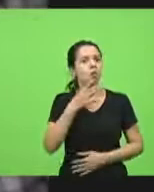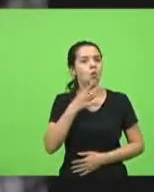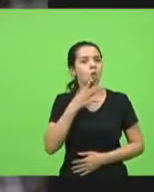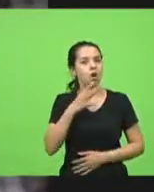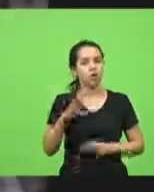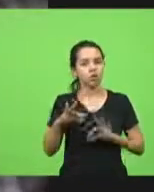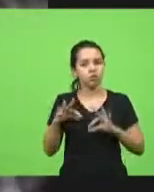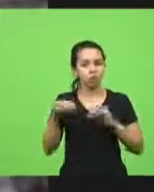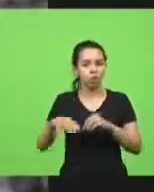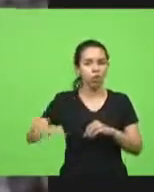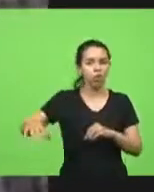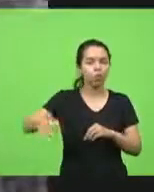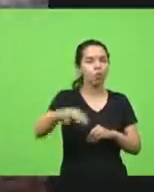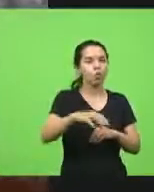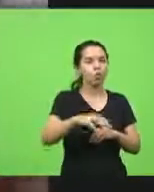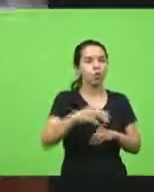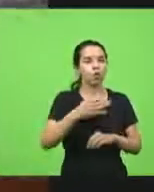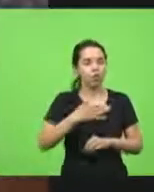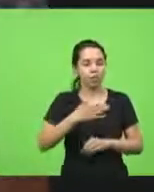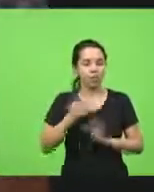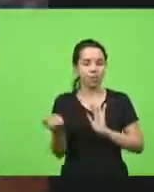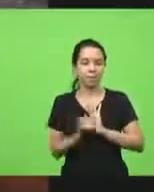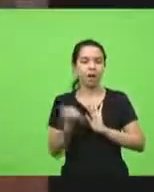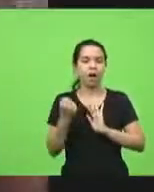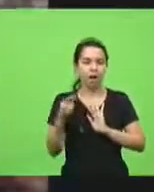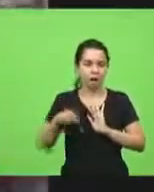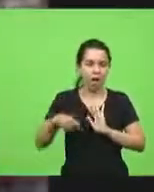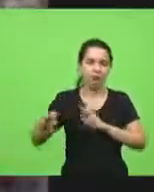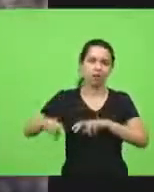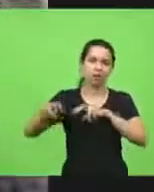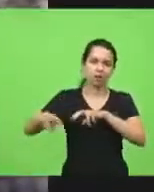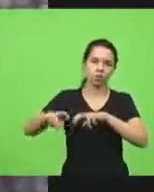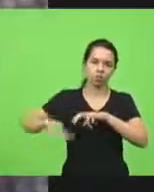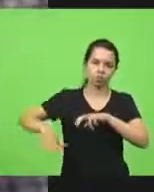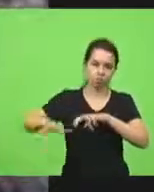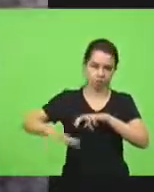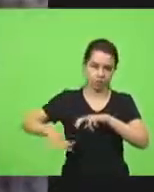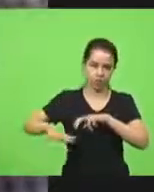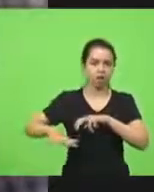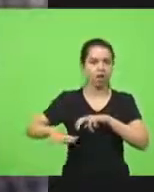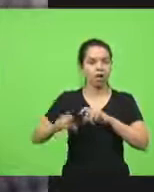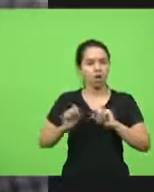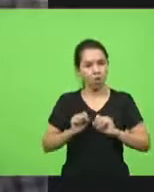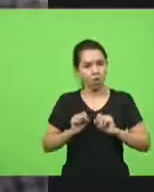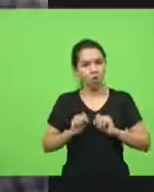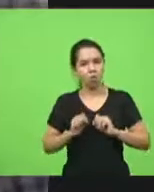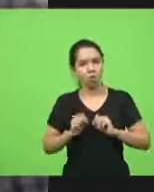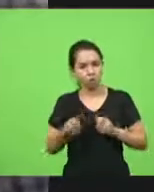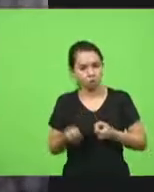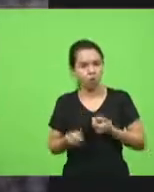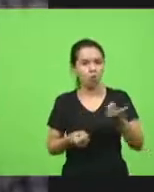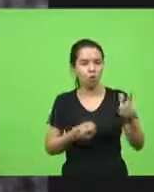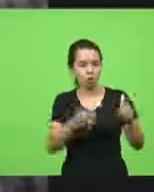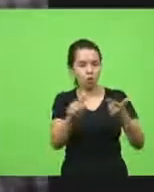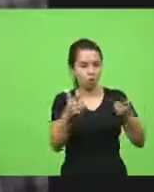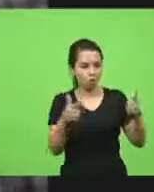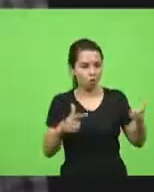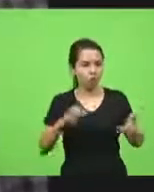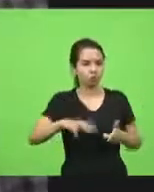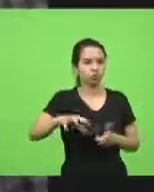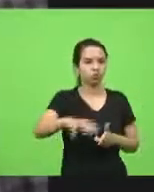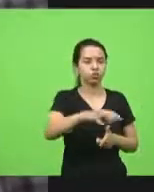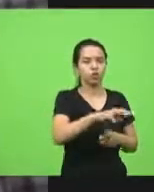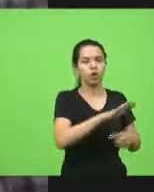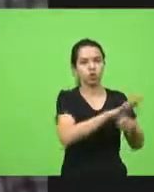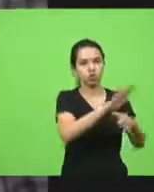setores. Eu tenho a minha marca na agricultura e faço o que posso nos outros setores. Eu ouvi Vossa